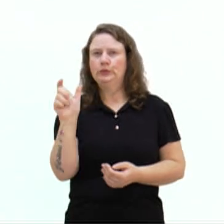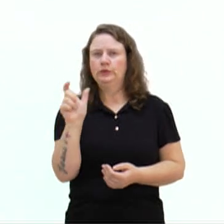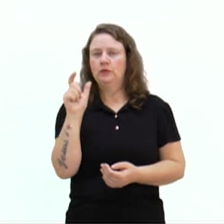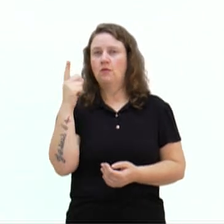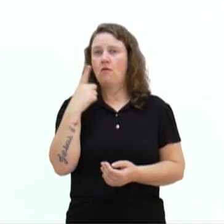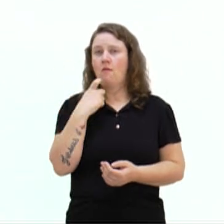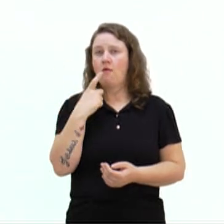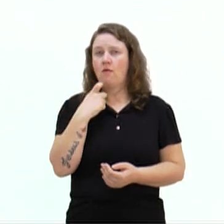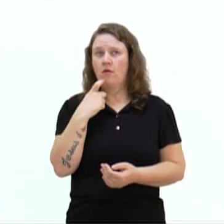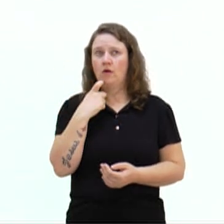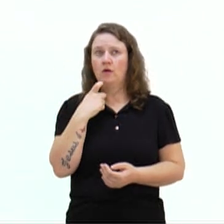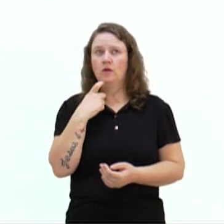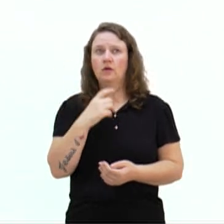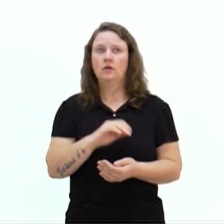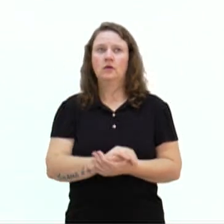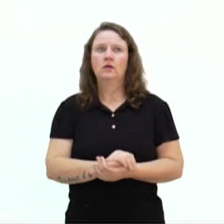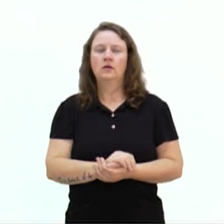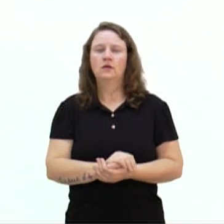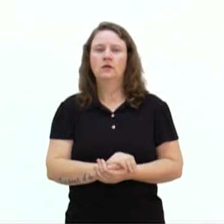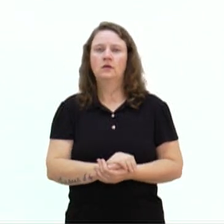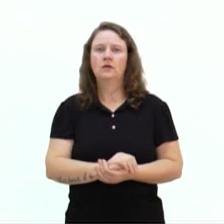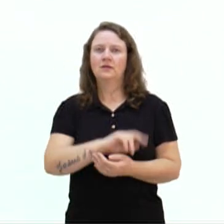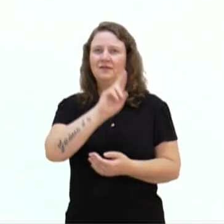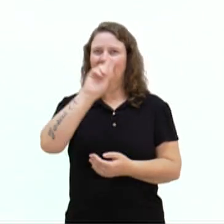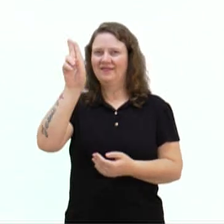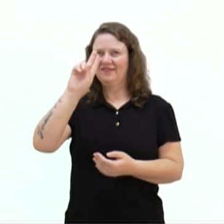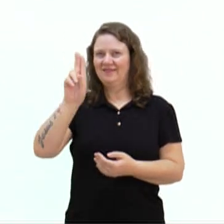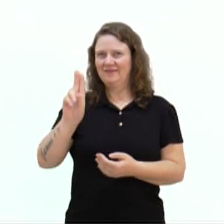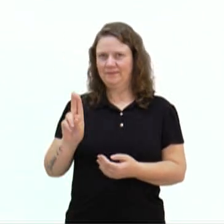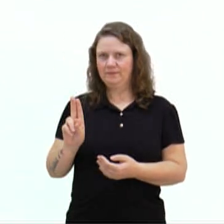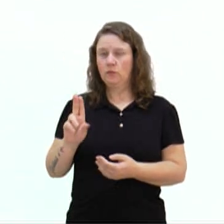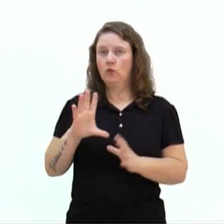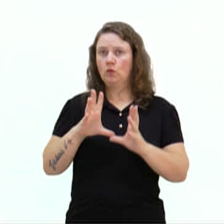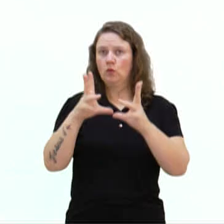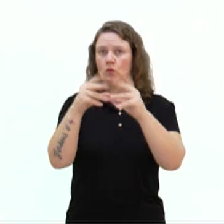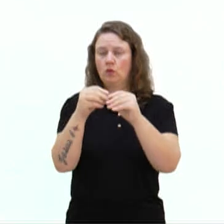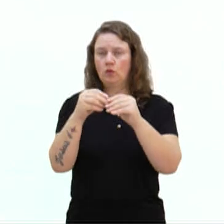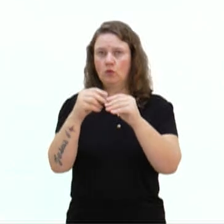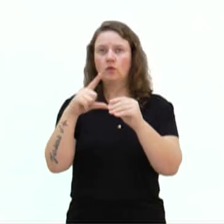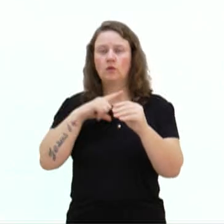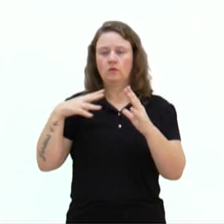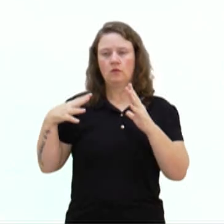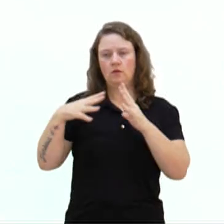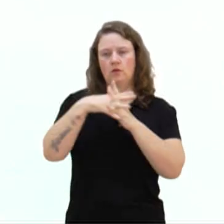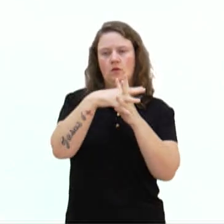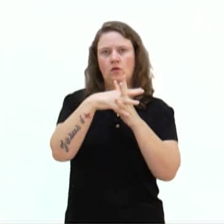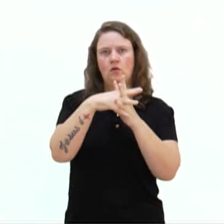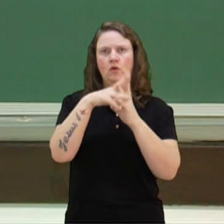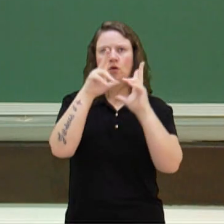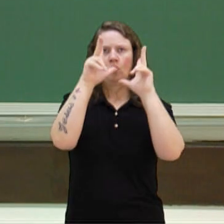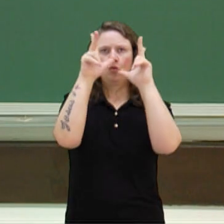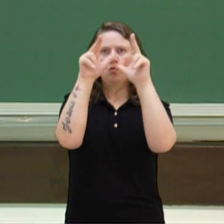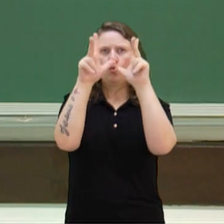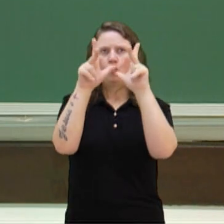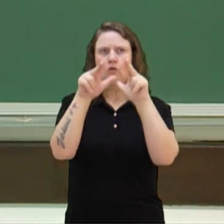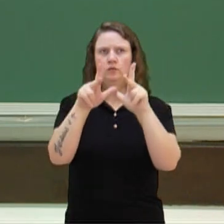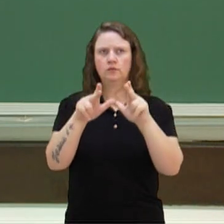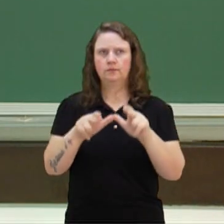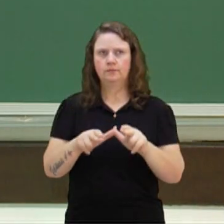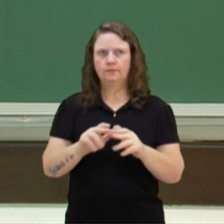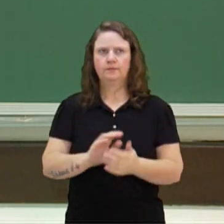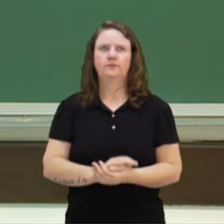contra-almirante, neo-ortodoxo, sobrelevação, todos têm a vogal duplicada. Tudo